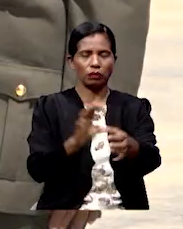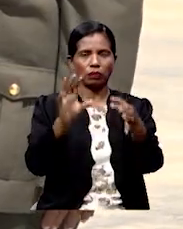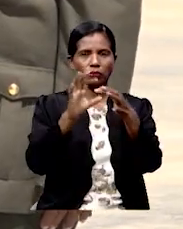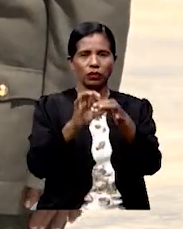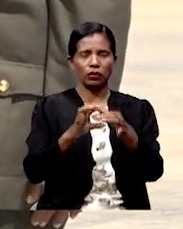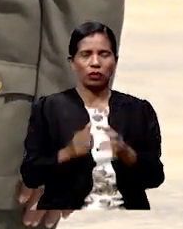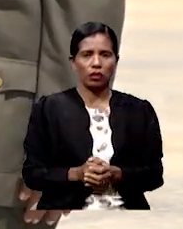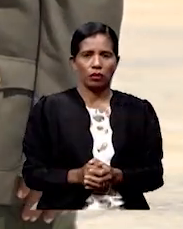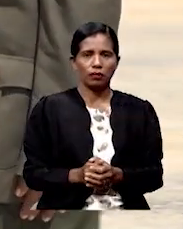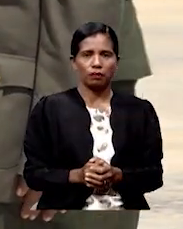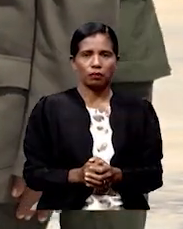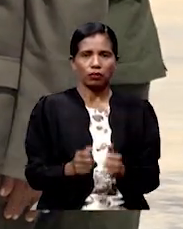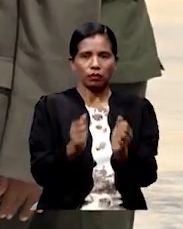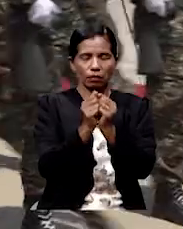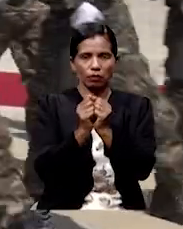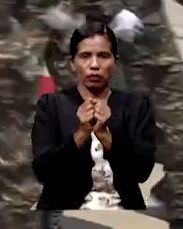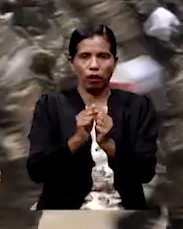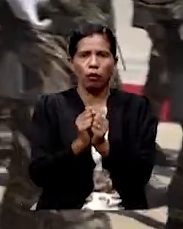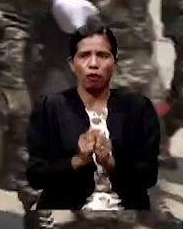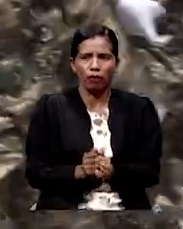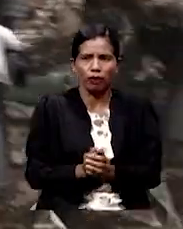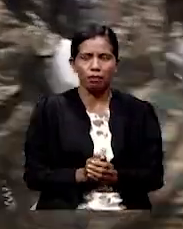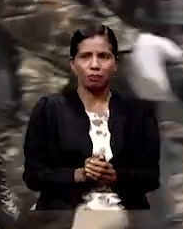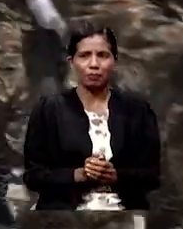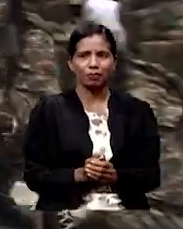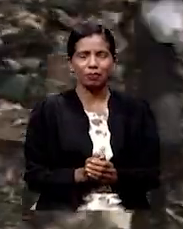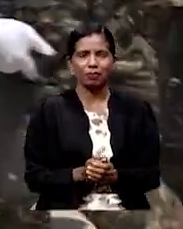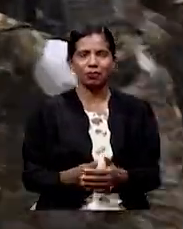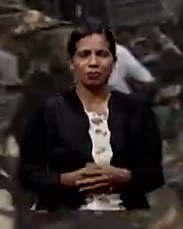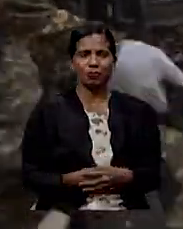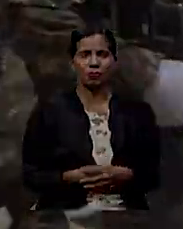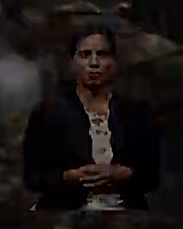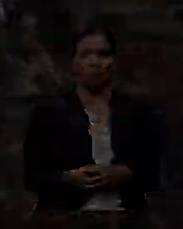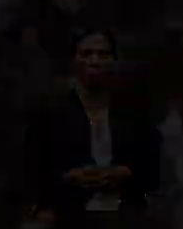Força Armada Hamuduk na Instituição Lima. Na plan saber, Justiniano Nano, Ziamen.